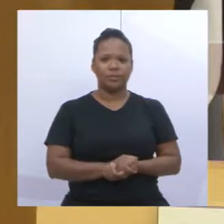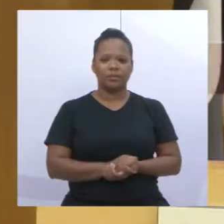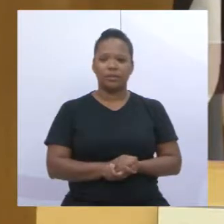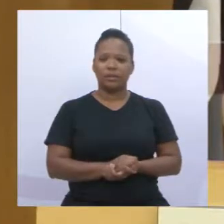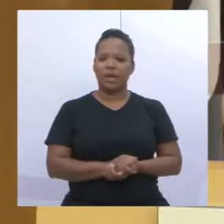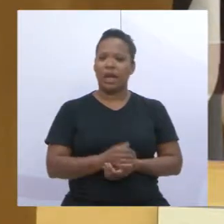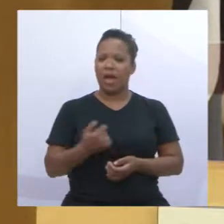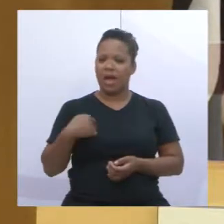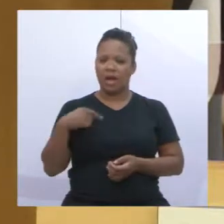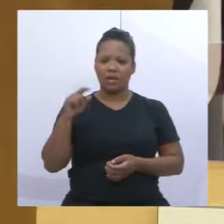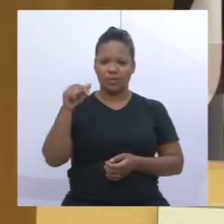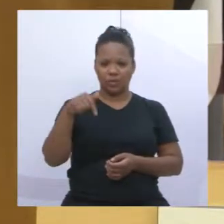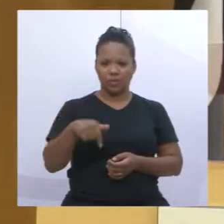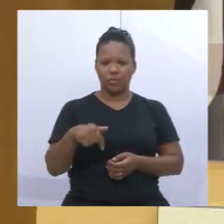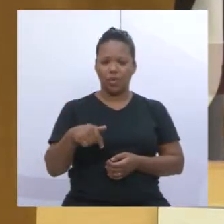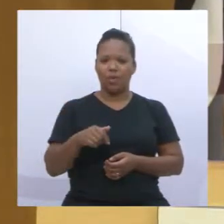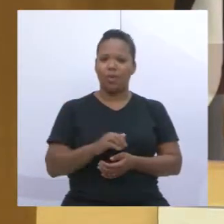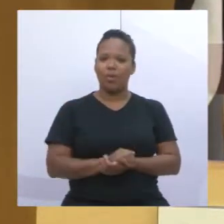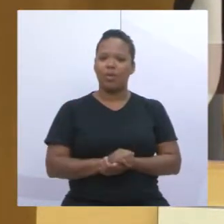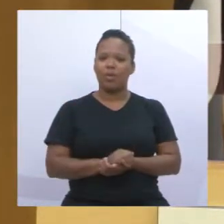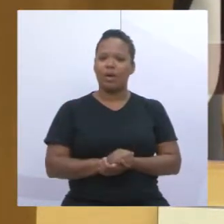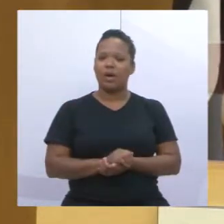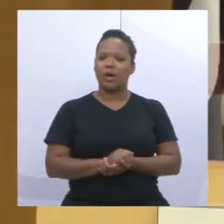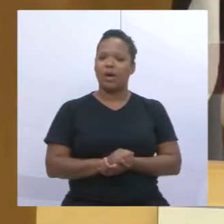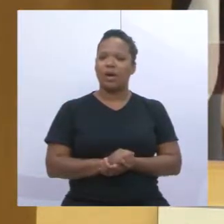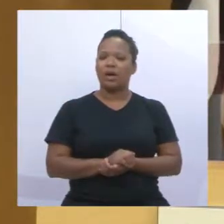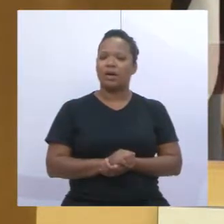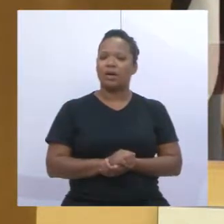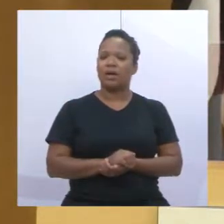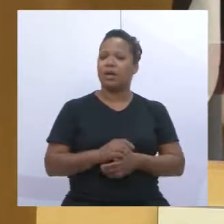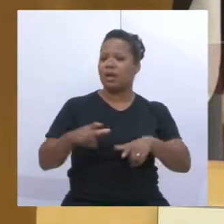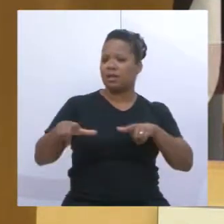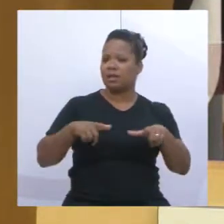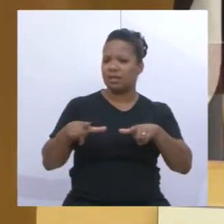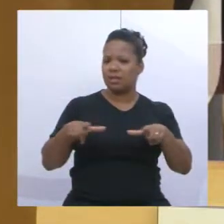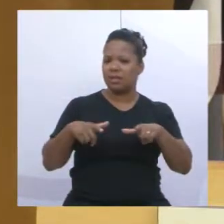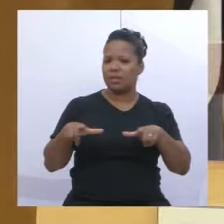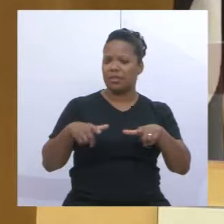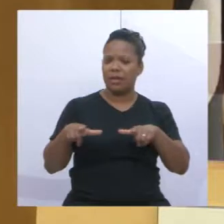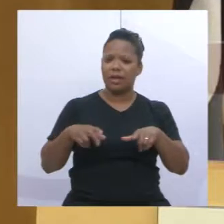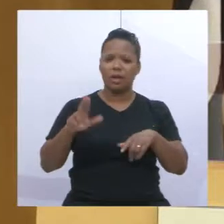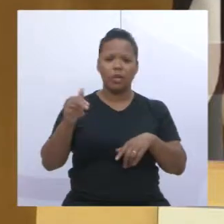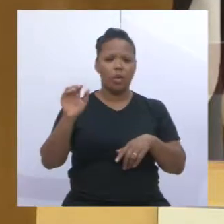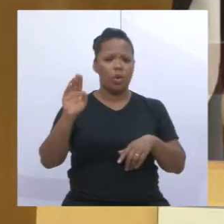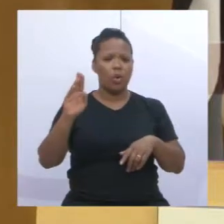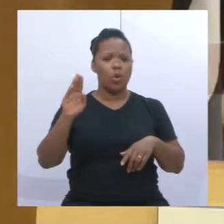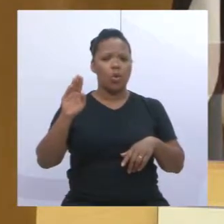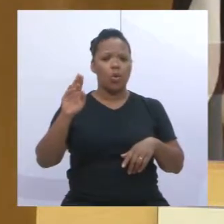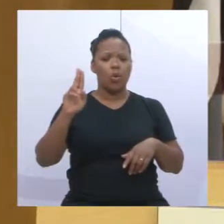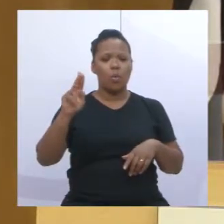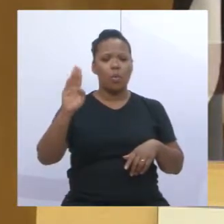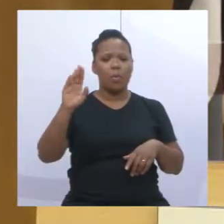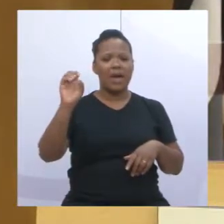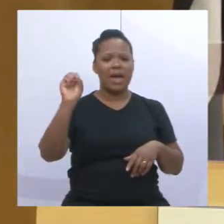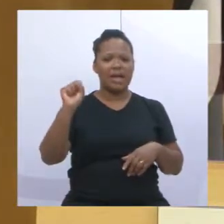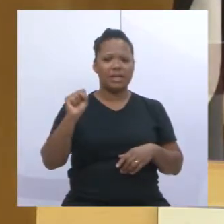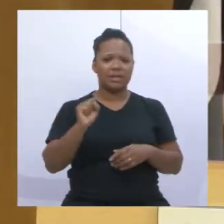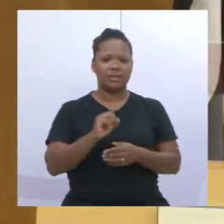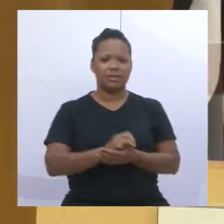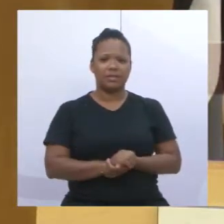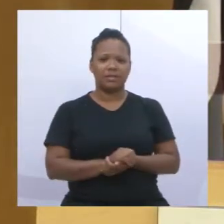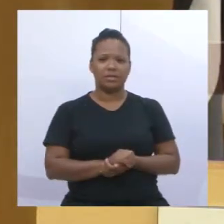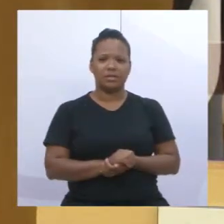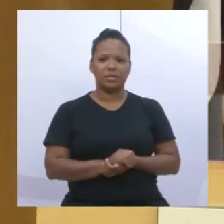Estou e continuo atendendo usuários que vão até o UBS. Então, quando se